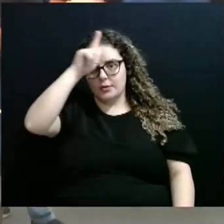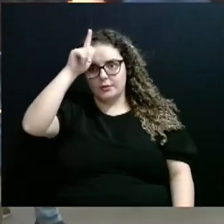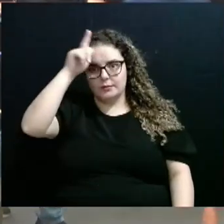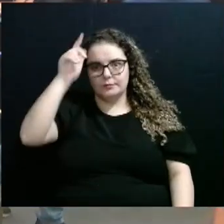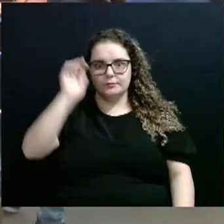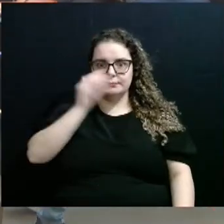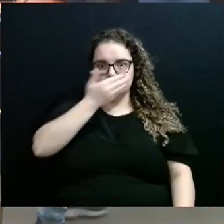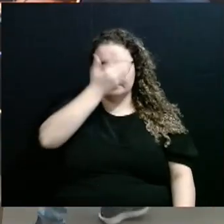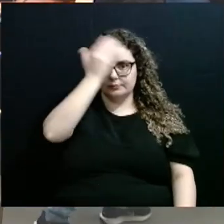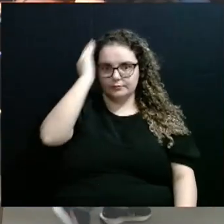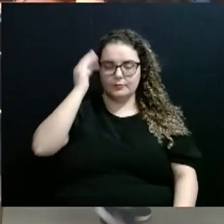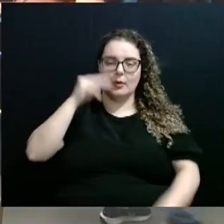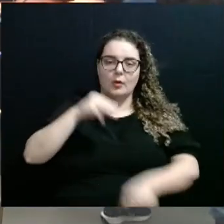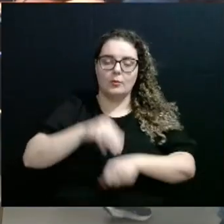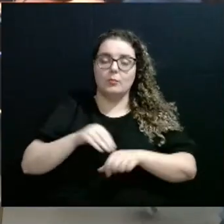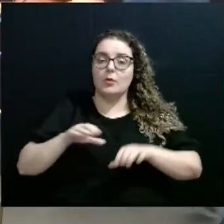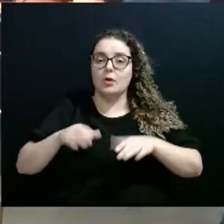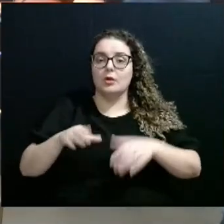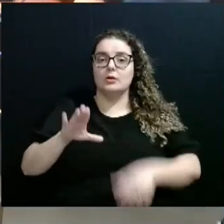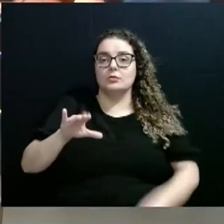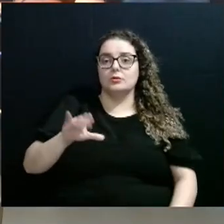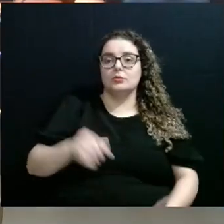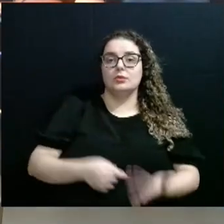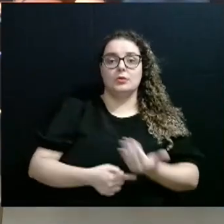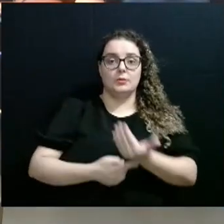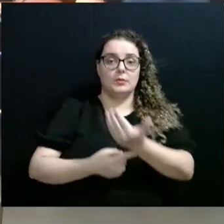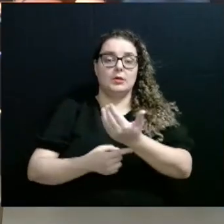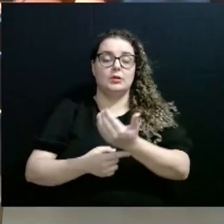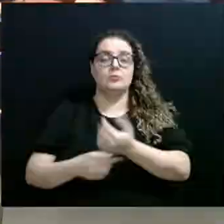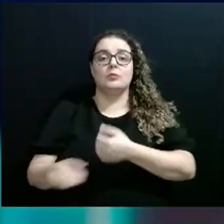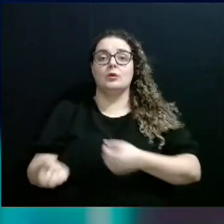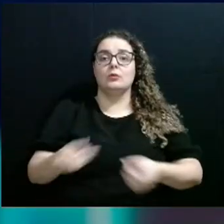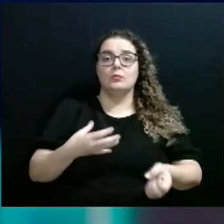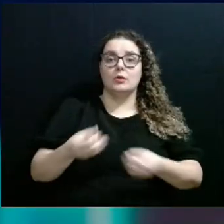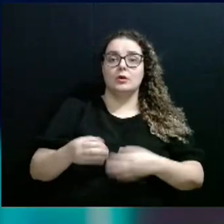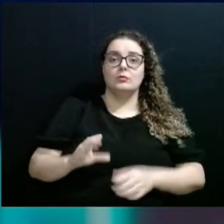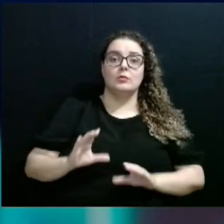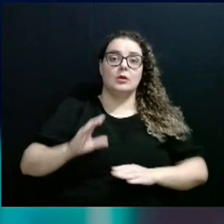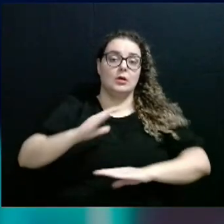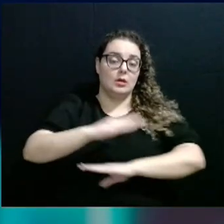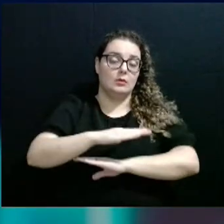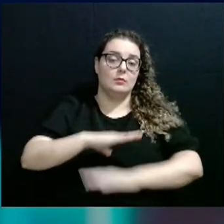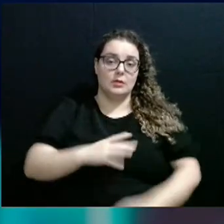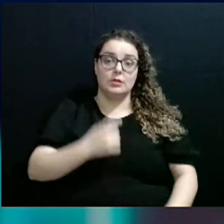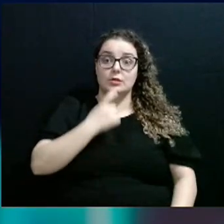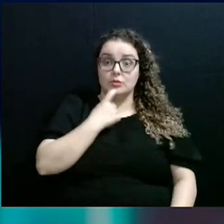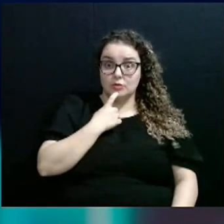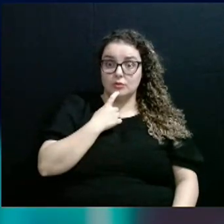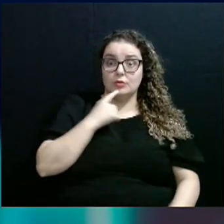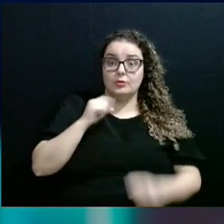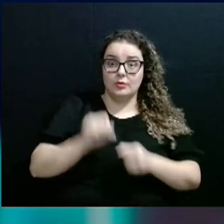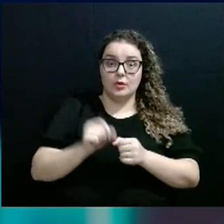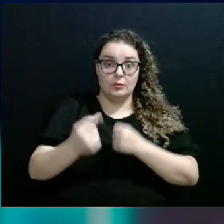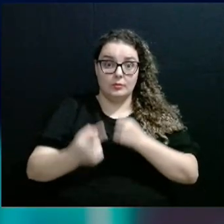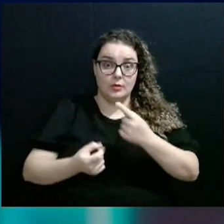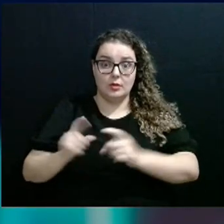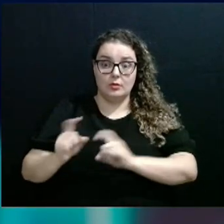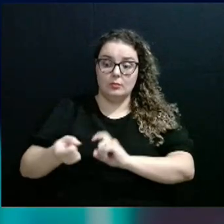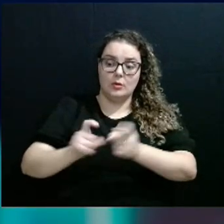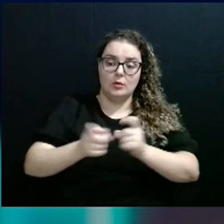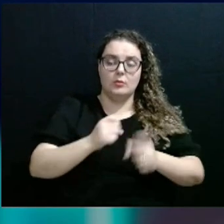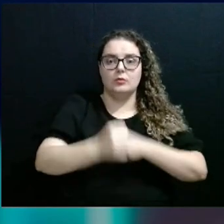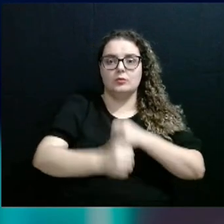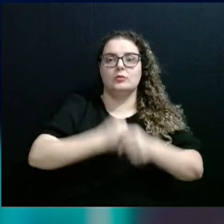a Comissão de Ciência, Tecnologia e Inovação da Câmara Municipal de Campinas realizou algumas reuniões durante o ano de